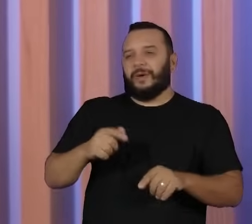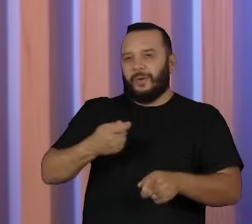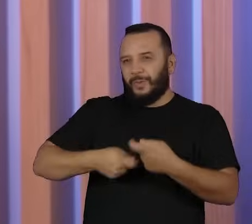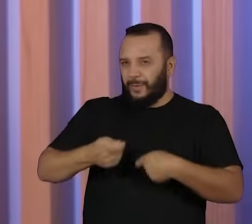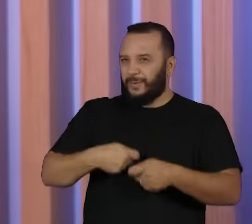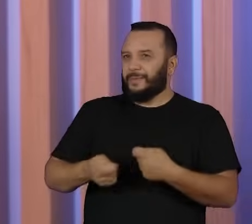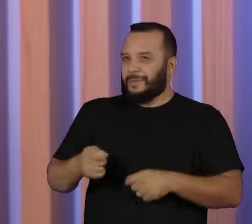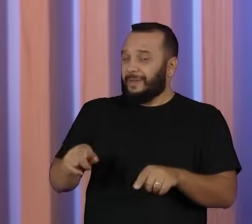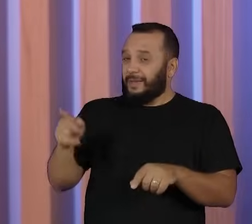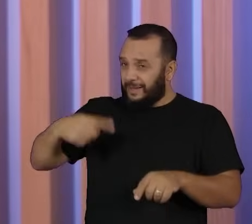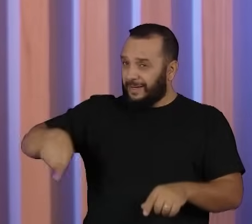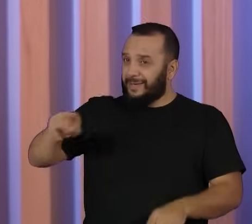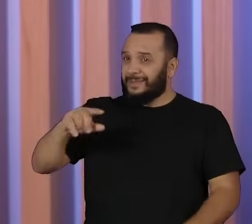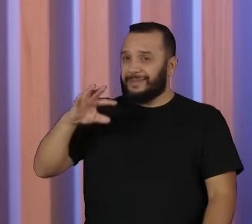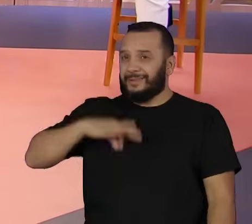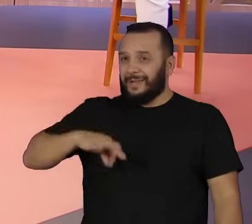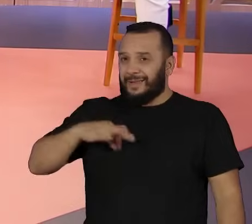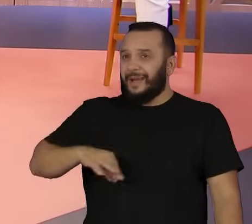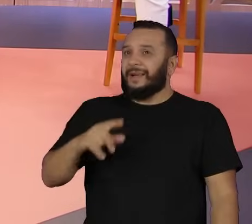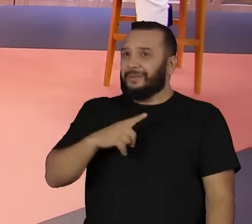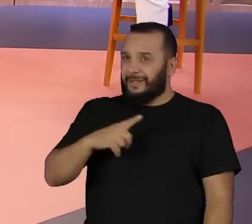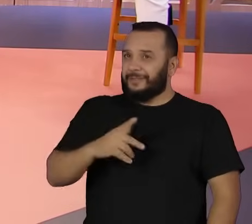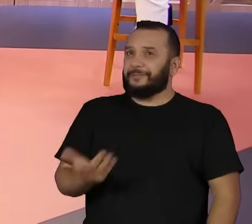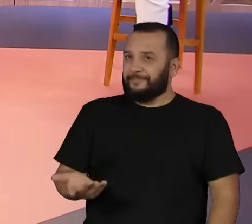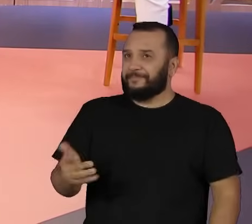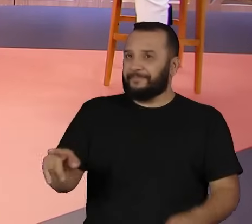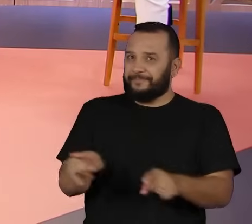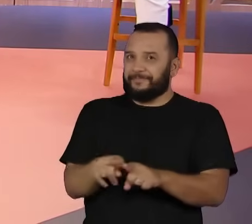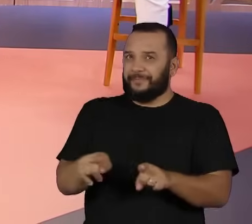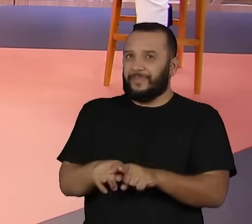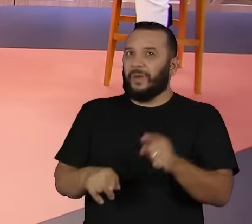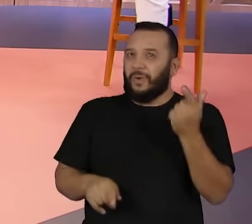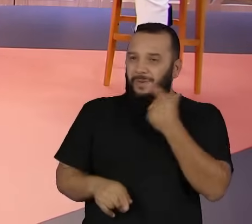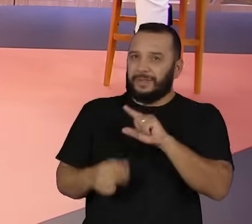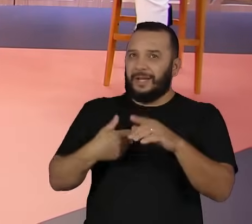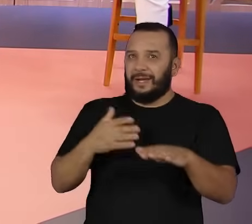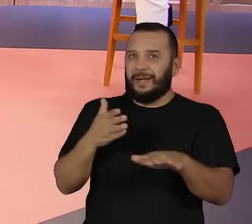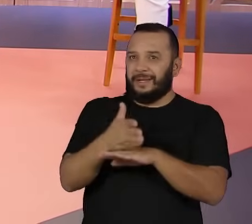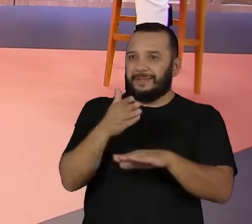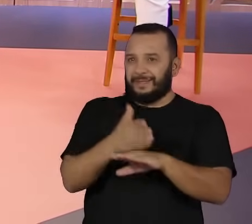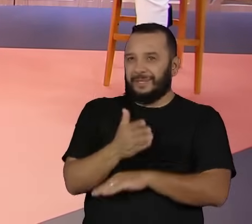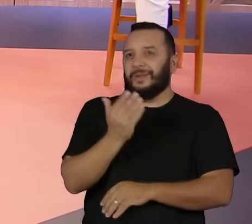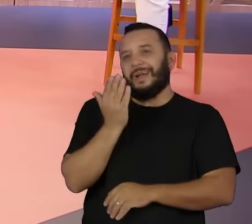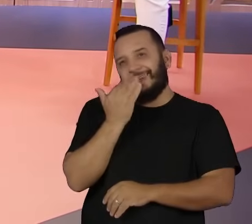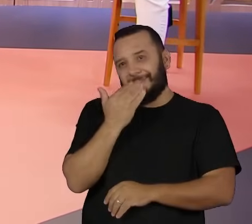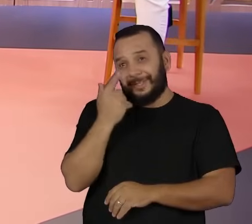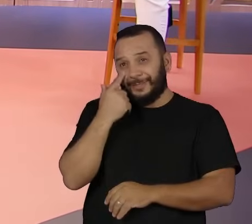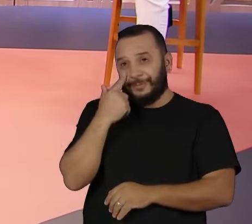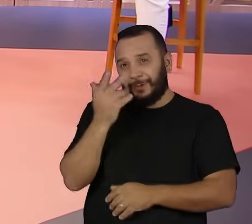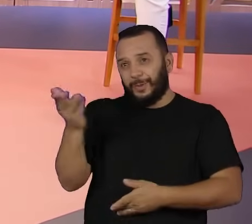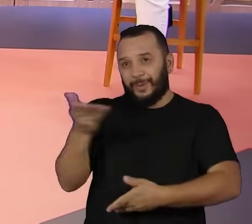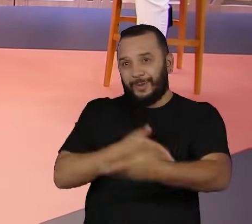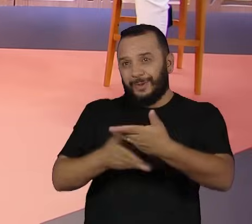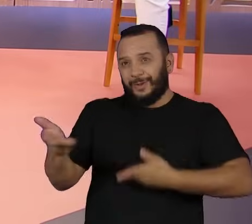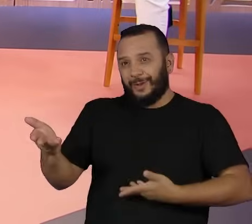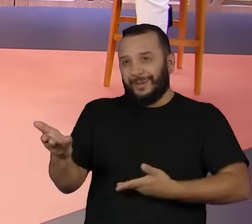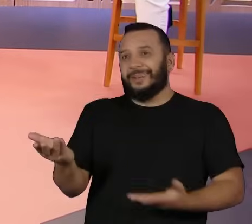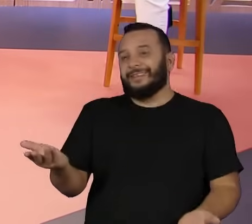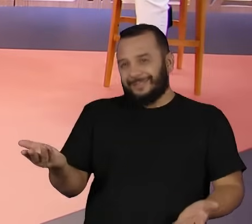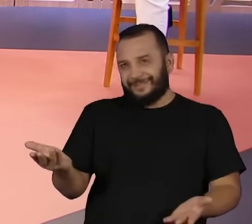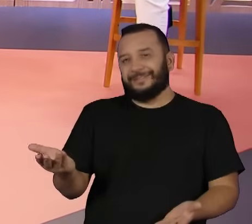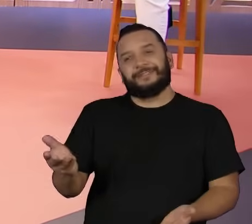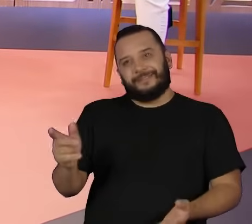passa a ser economicamente ativa, que passa a ter acesso à alimentação, que é o que a gente viu agora. Então, a gente tem